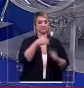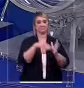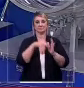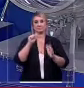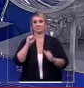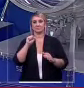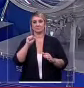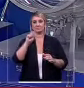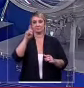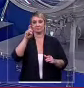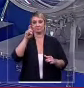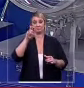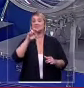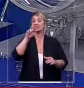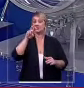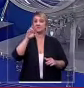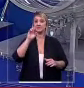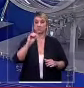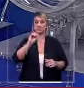01 a 50.